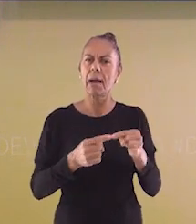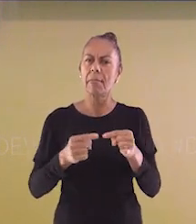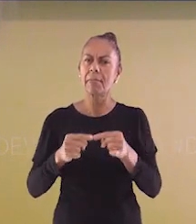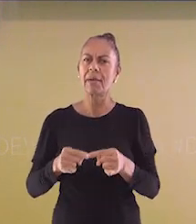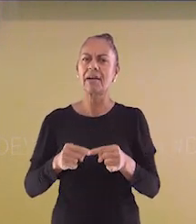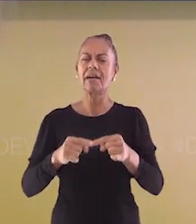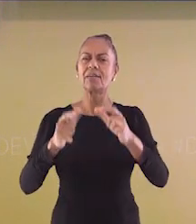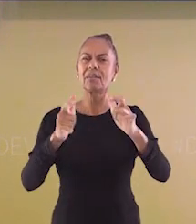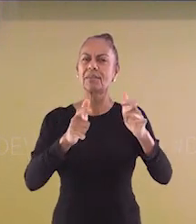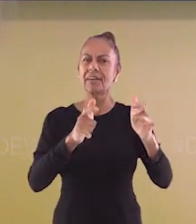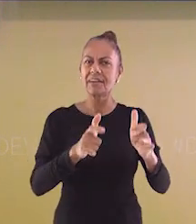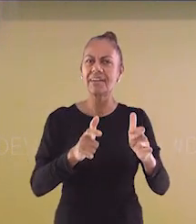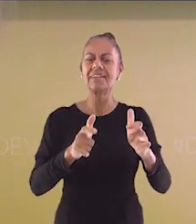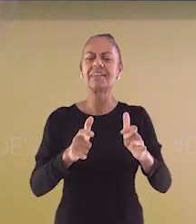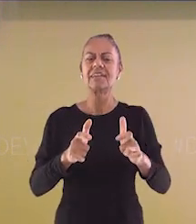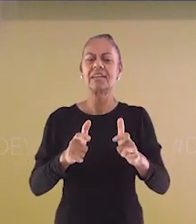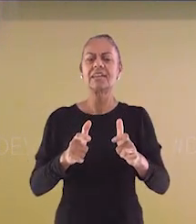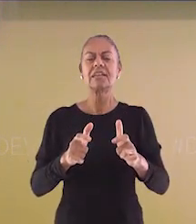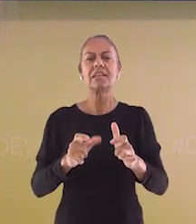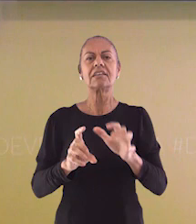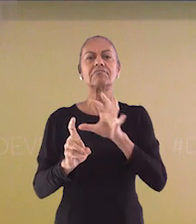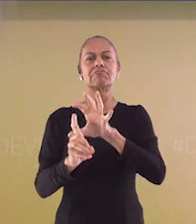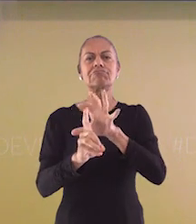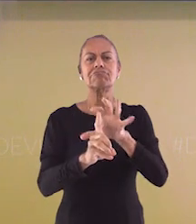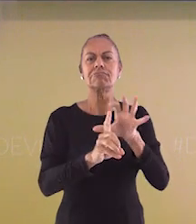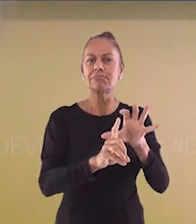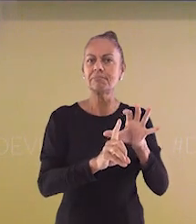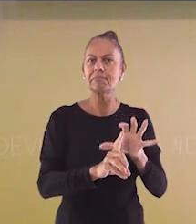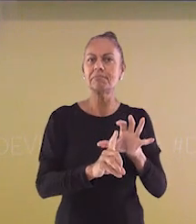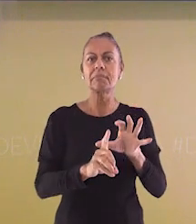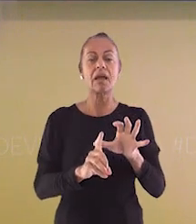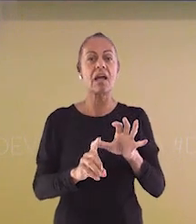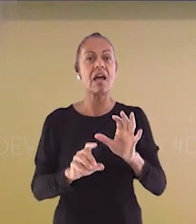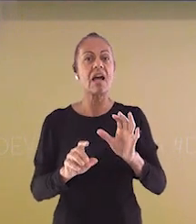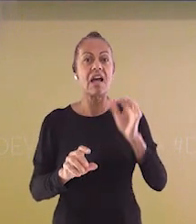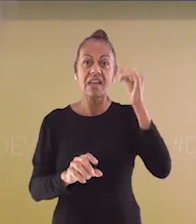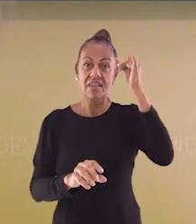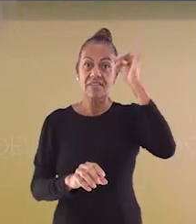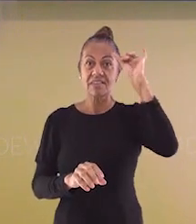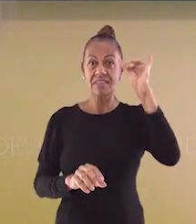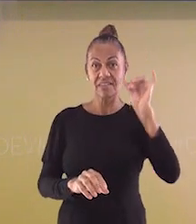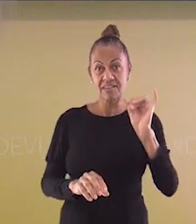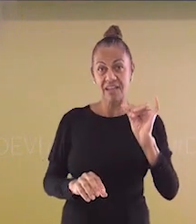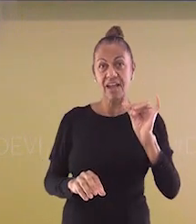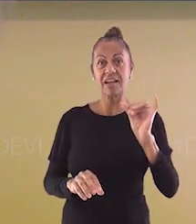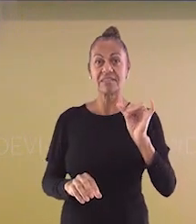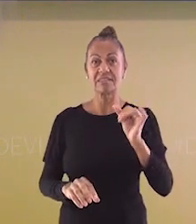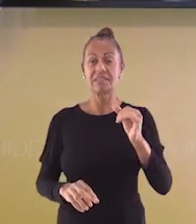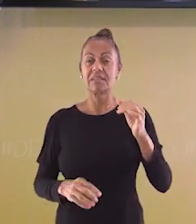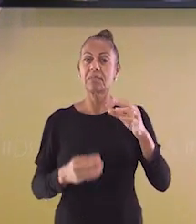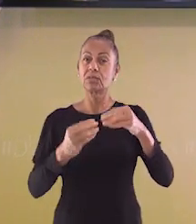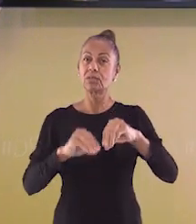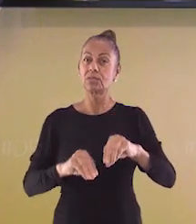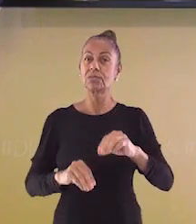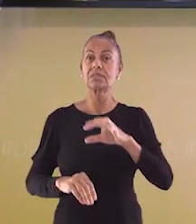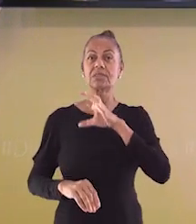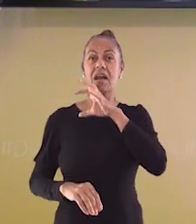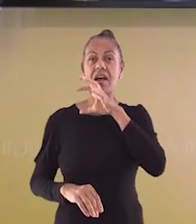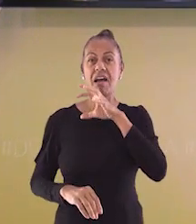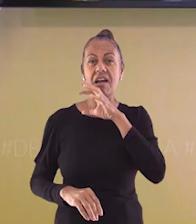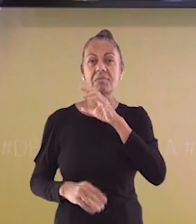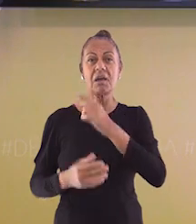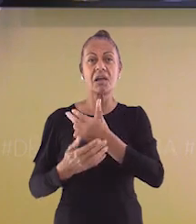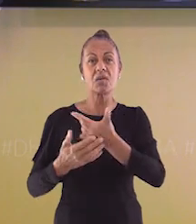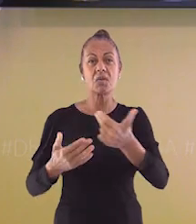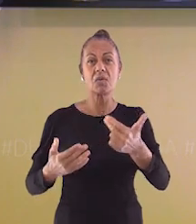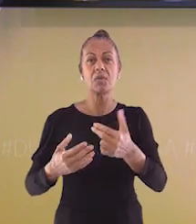tratamento adequados, impedindo que causem impactos ambientais que venham a afetar os seres vivos. Então é isso. Agora vamos